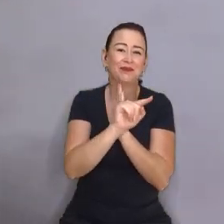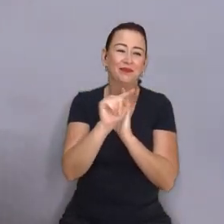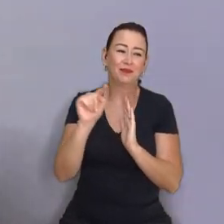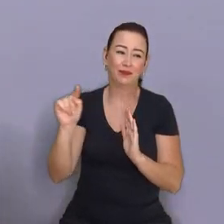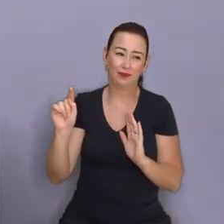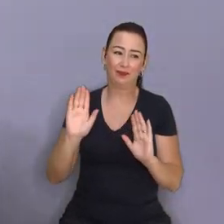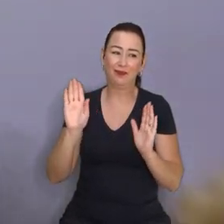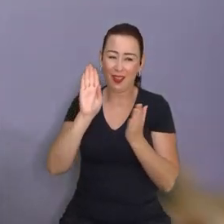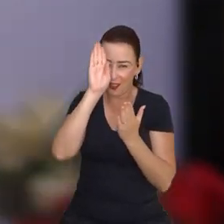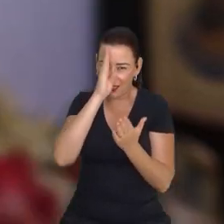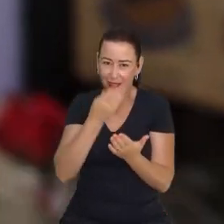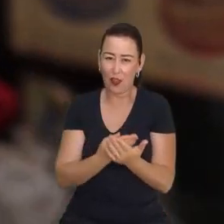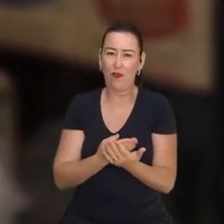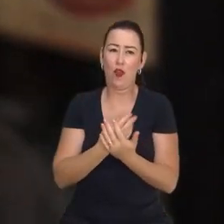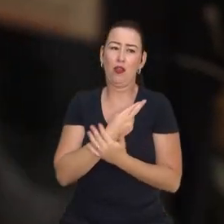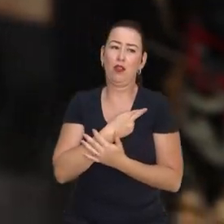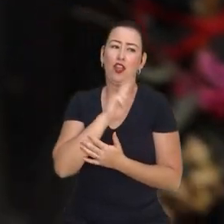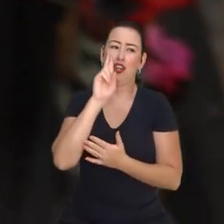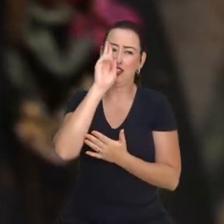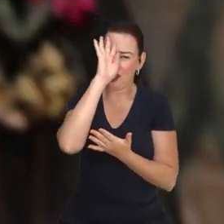de Zineja, eu sou tudo,